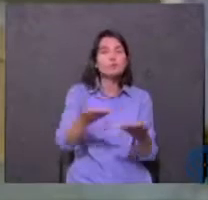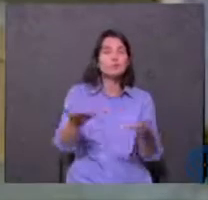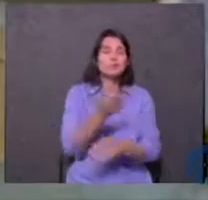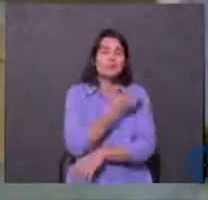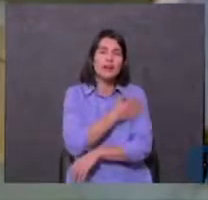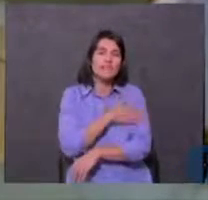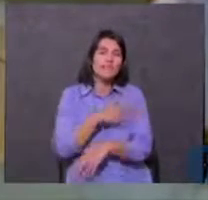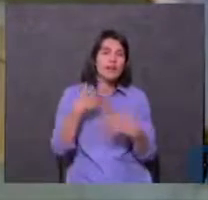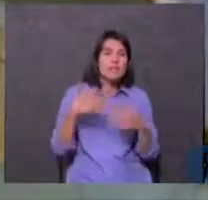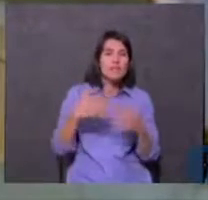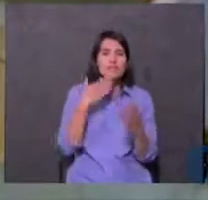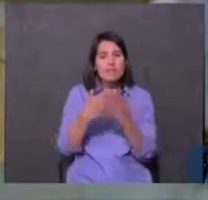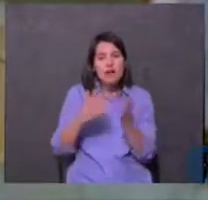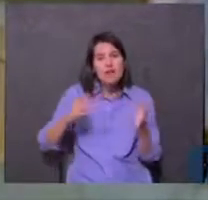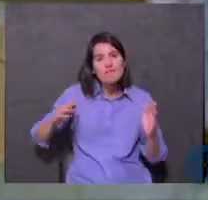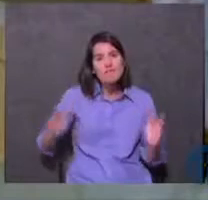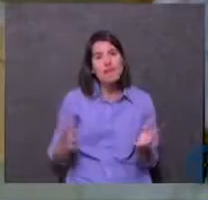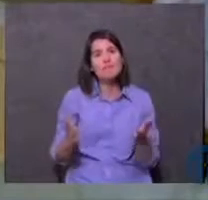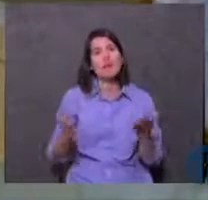sede bem-vindos.